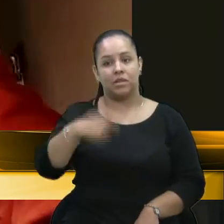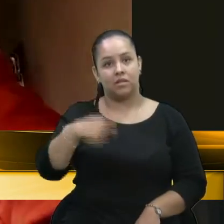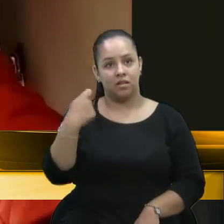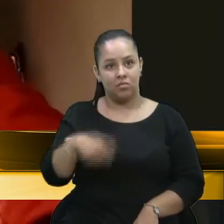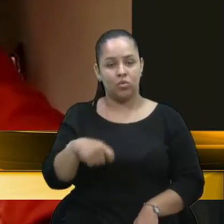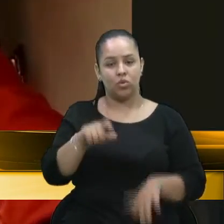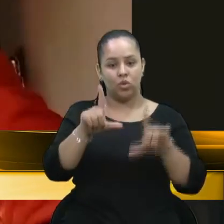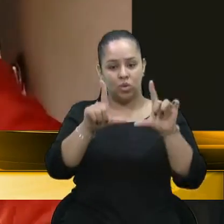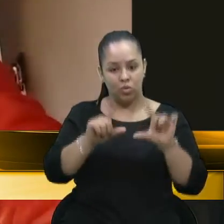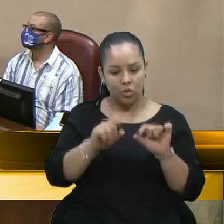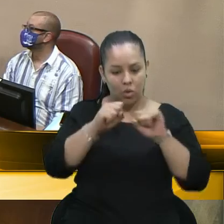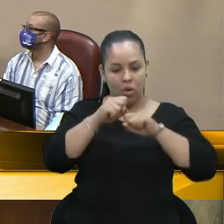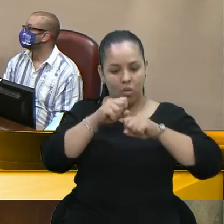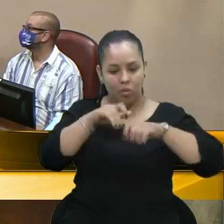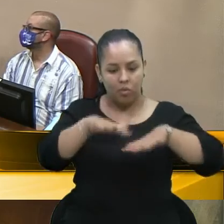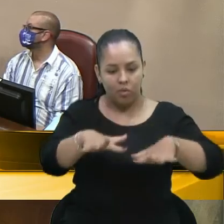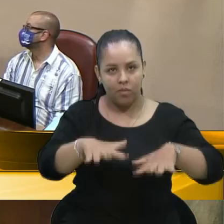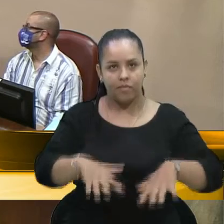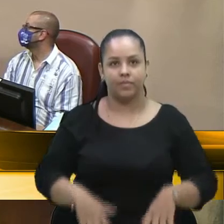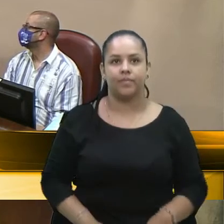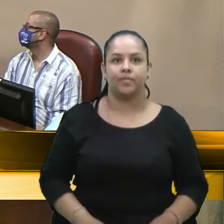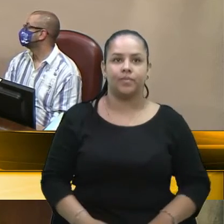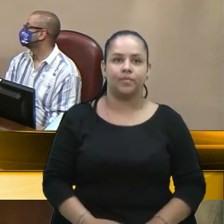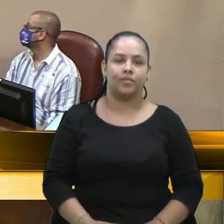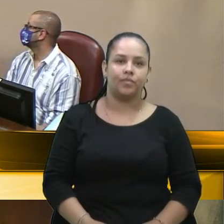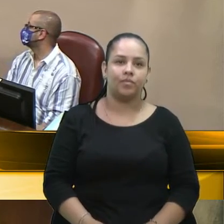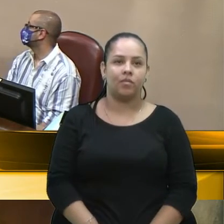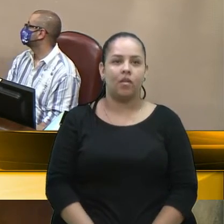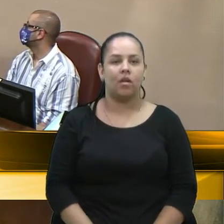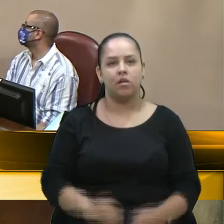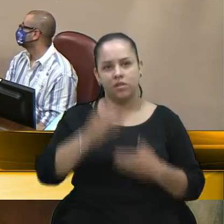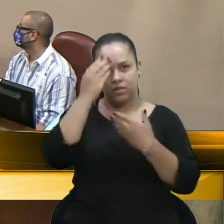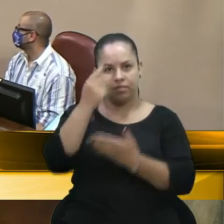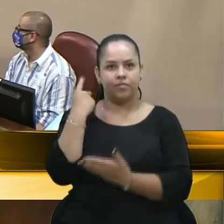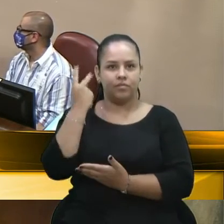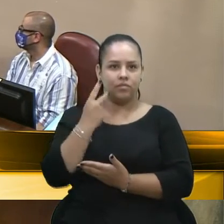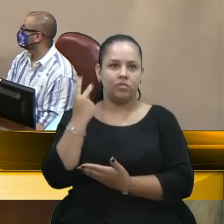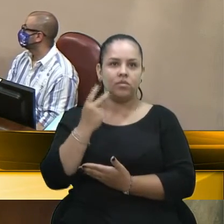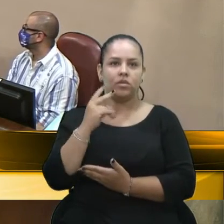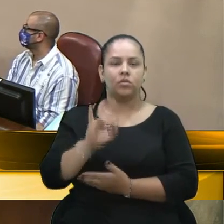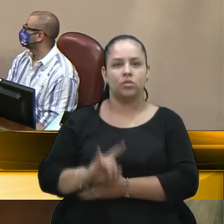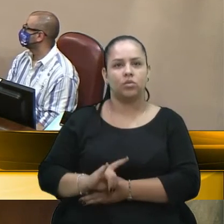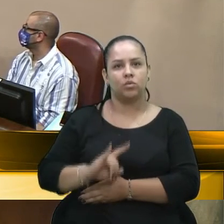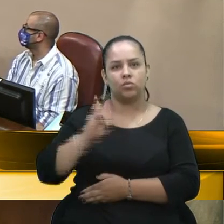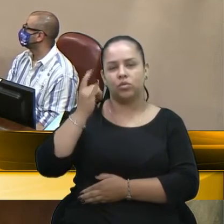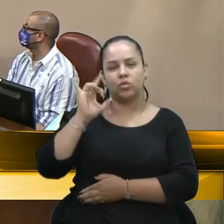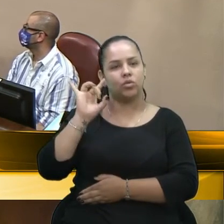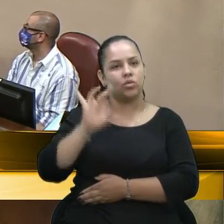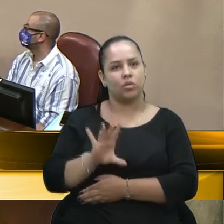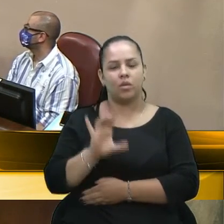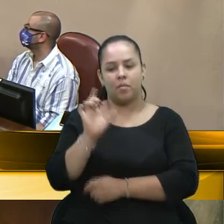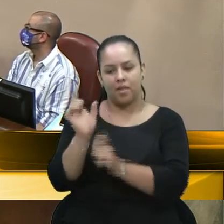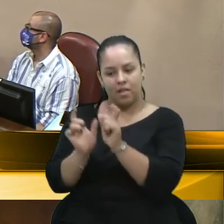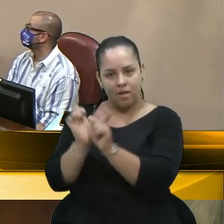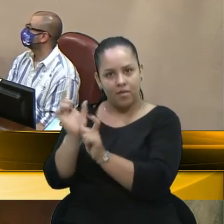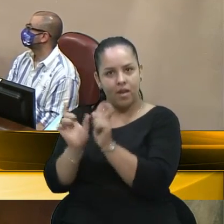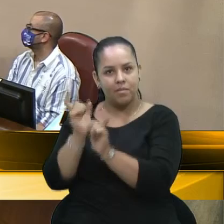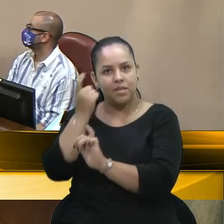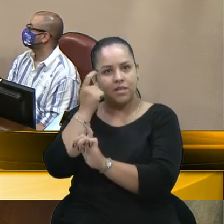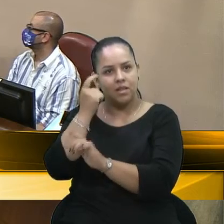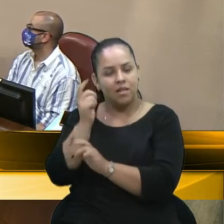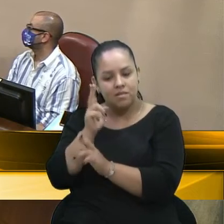obrigada. Muito obrigada, vereadora. Concluindo, então, só essas palavras que a gente possa sempre pensar nelas